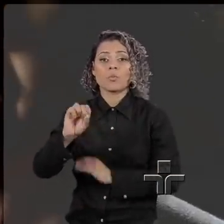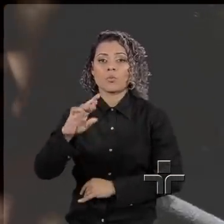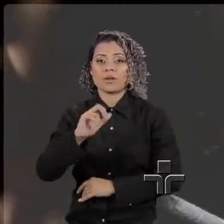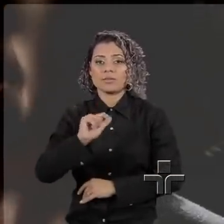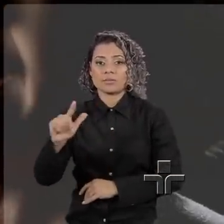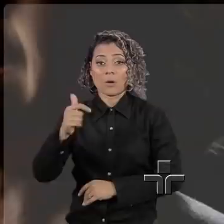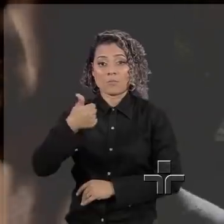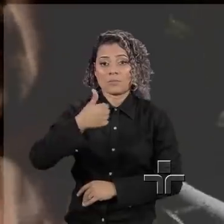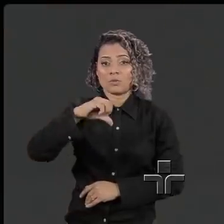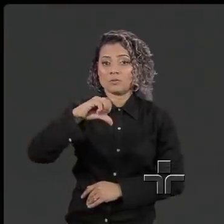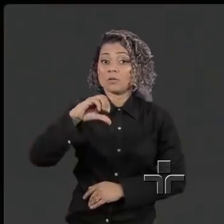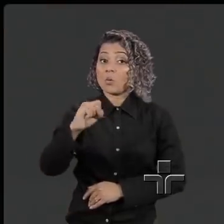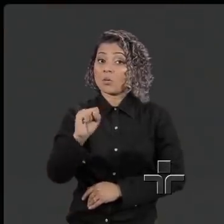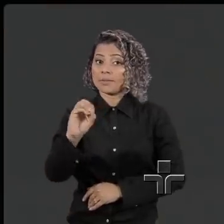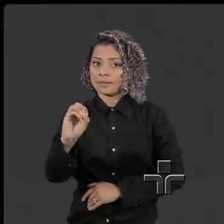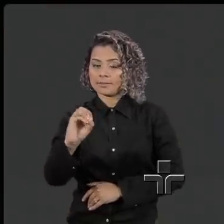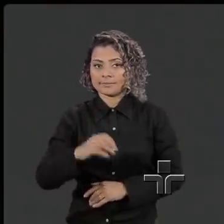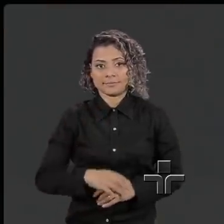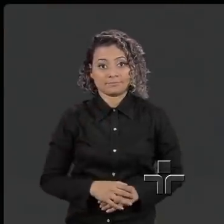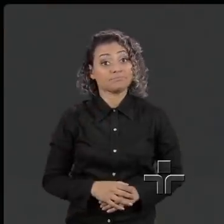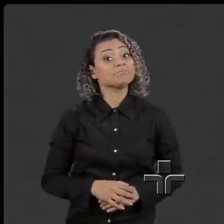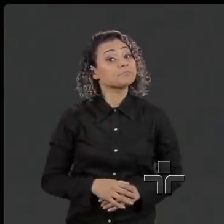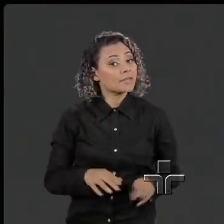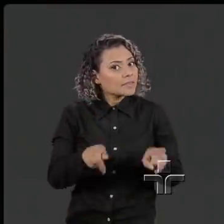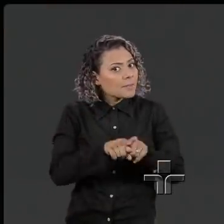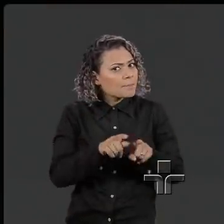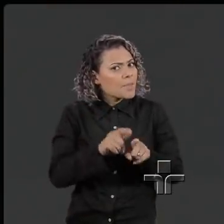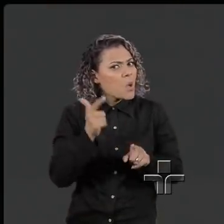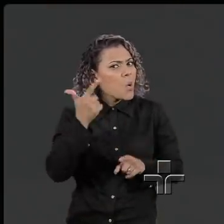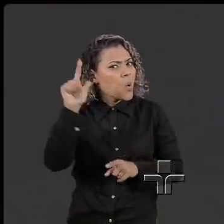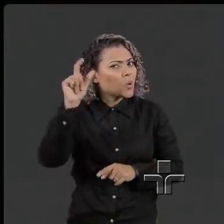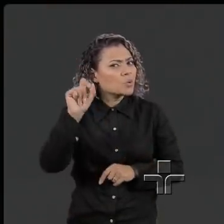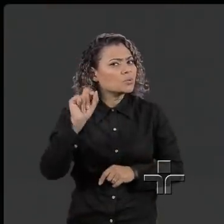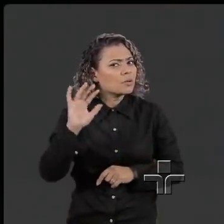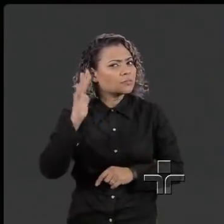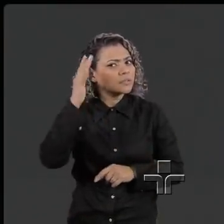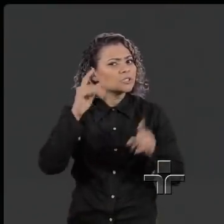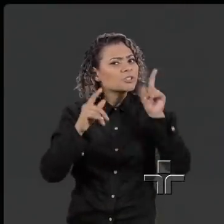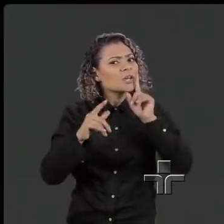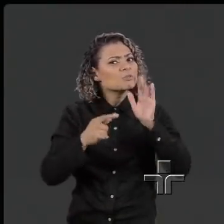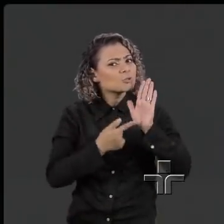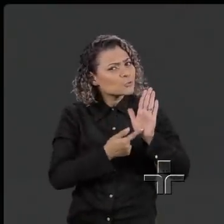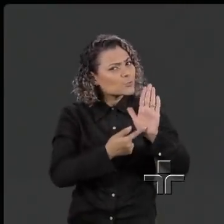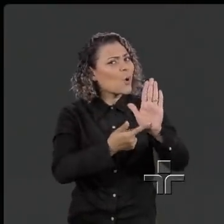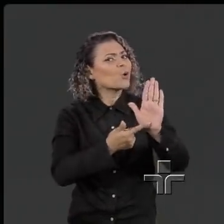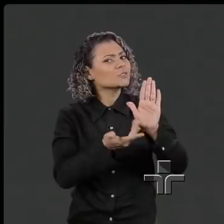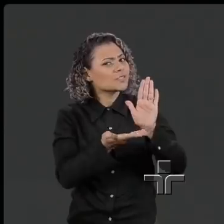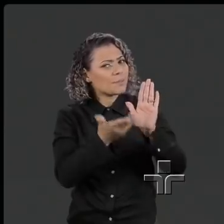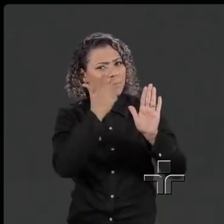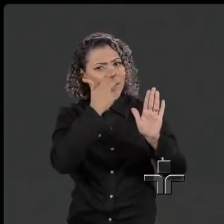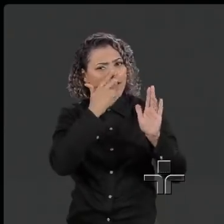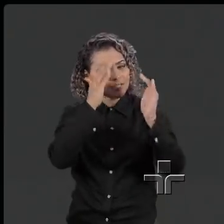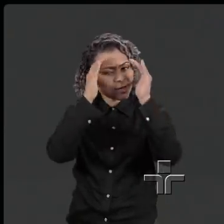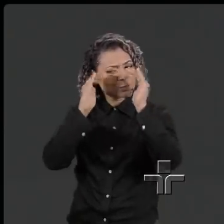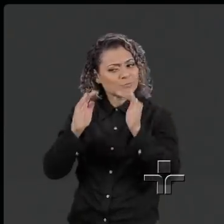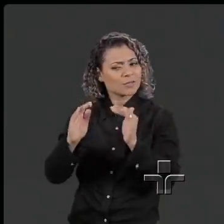em 1980. Outros casos ainda, por parte dos Estados Unidos, mostram ainda esse desrespeito,